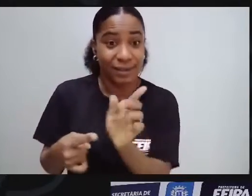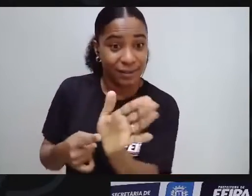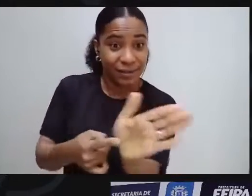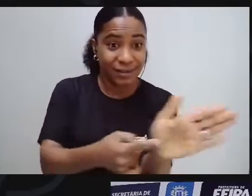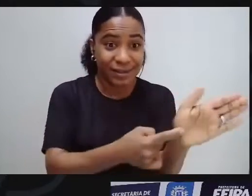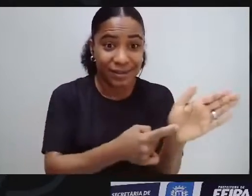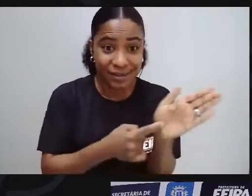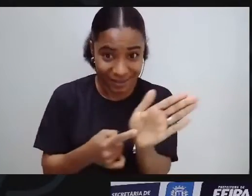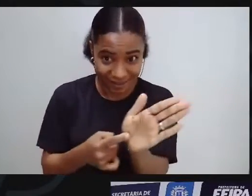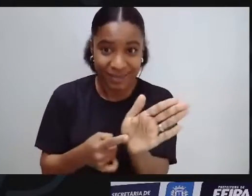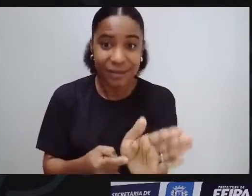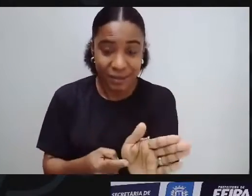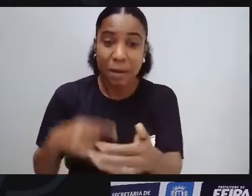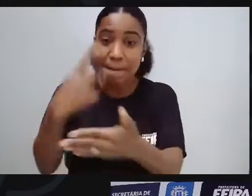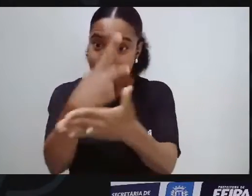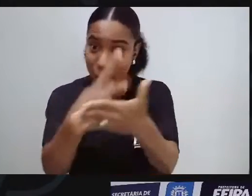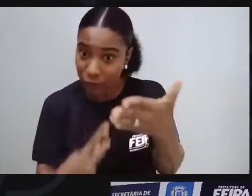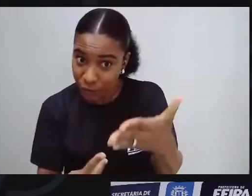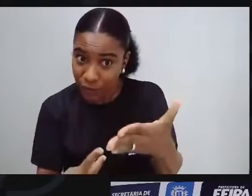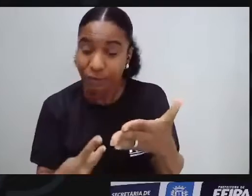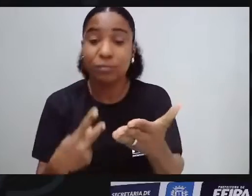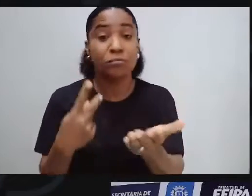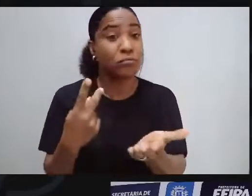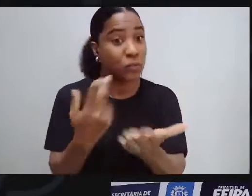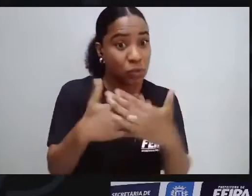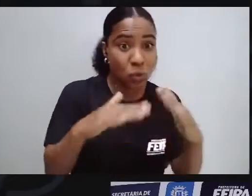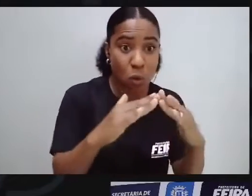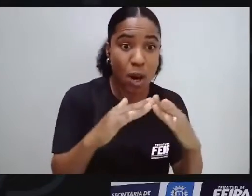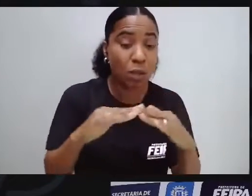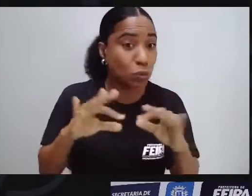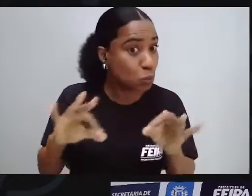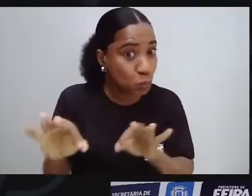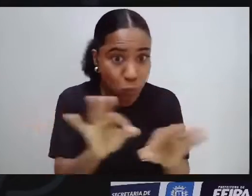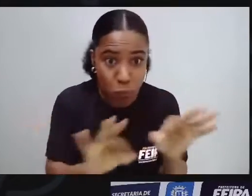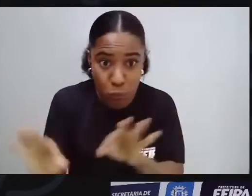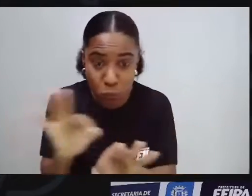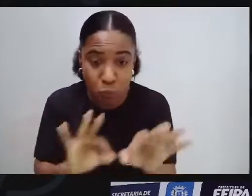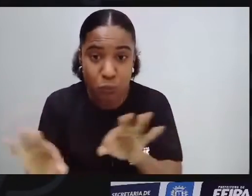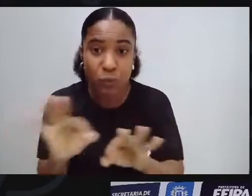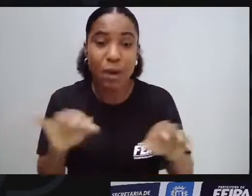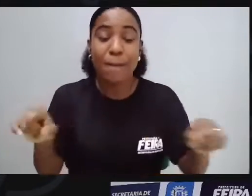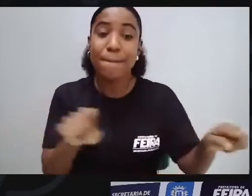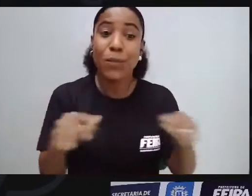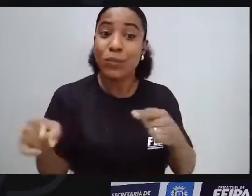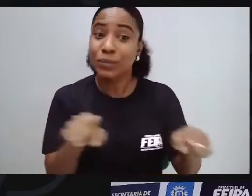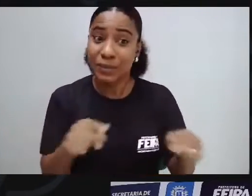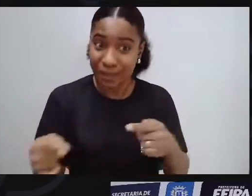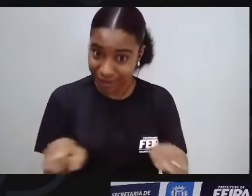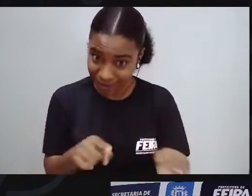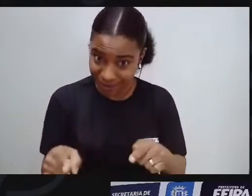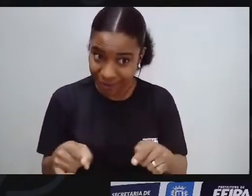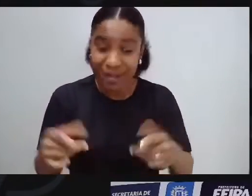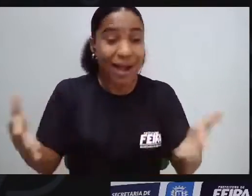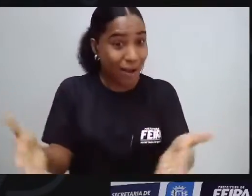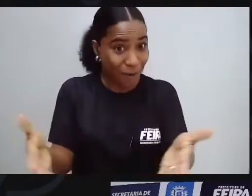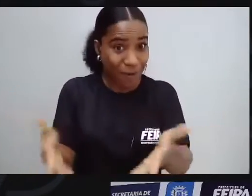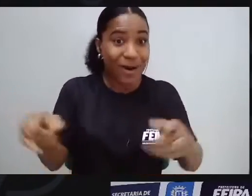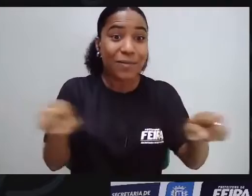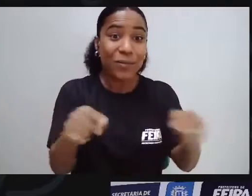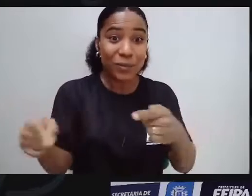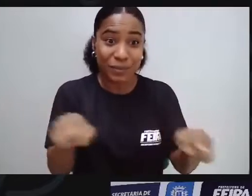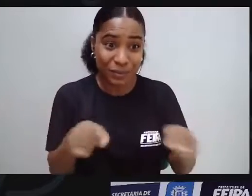do música na Escola Projeto nossa escola reuniu e cocô nessa mundo e inclusive essa música que a gente vai fazer agora